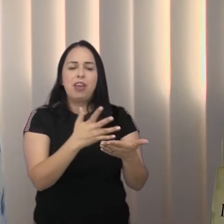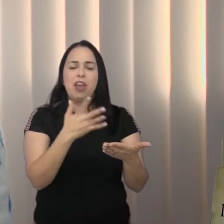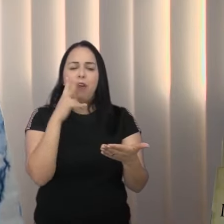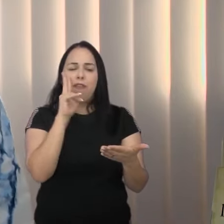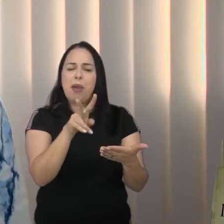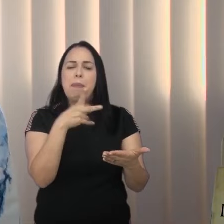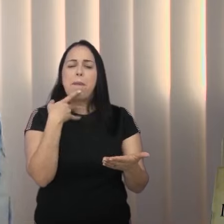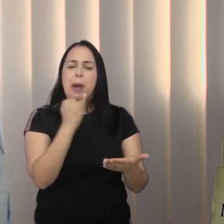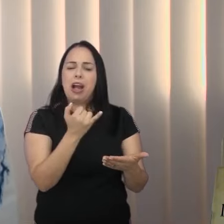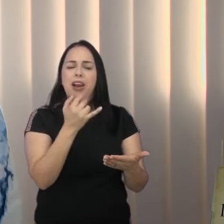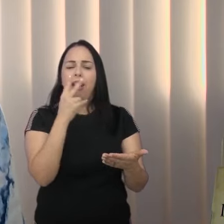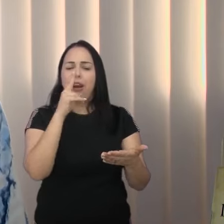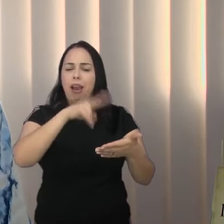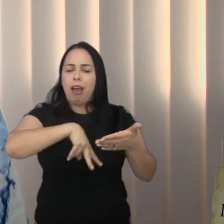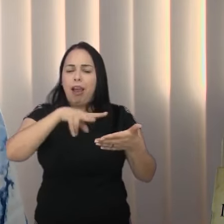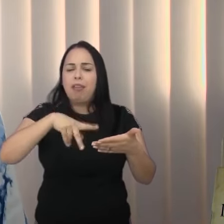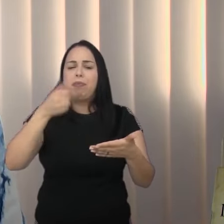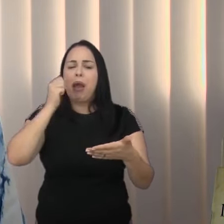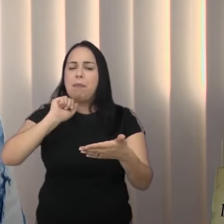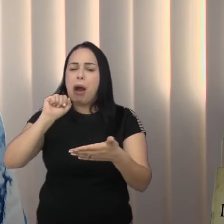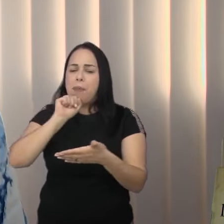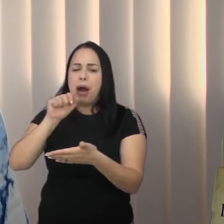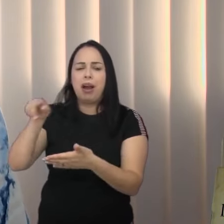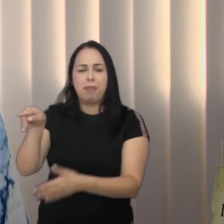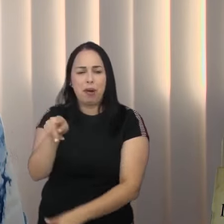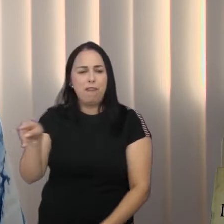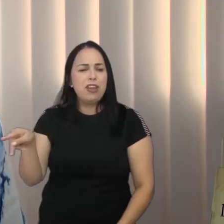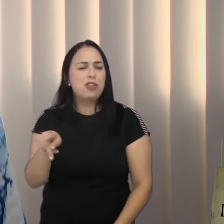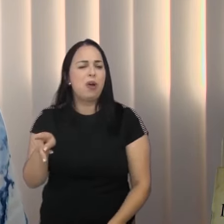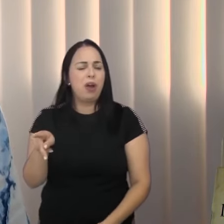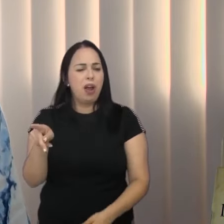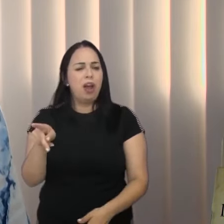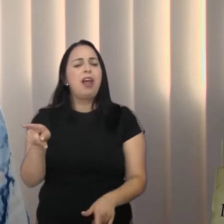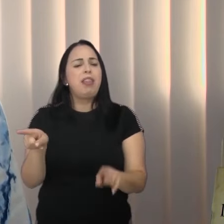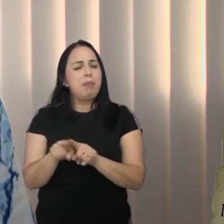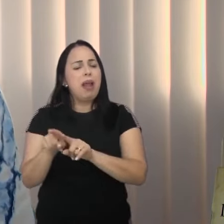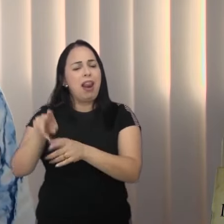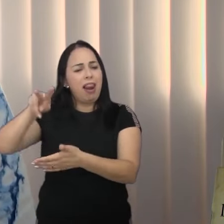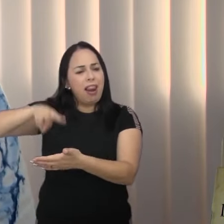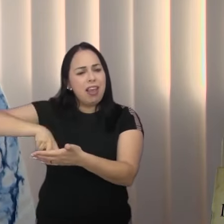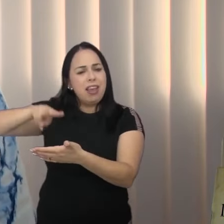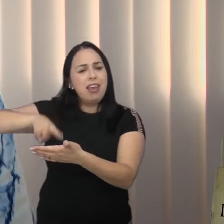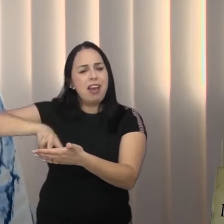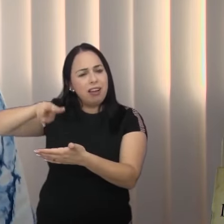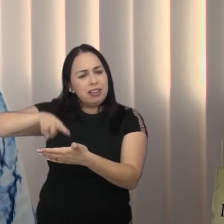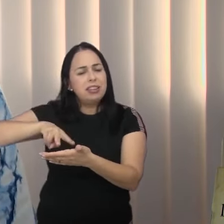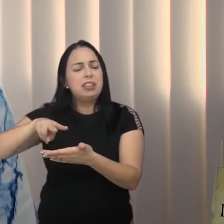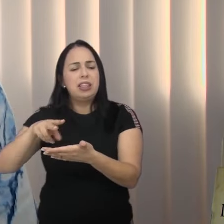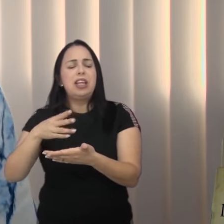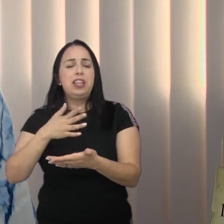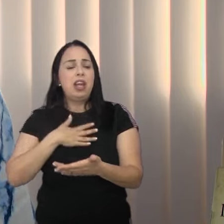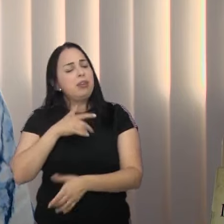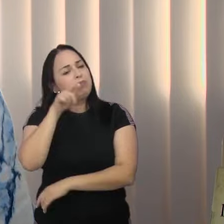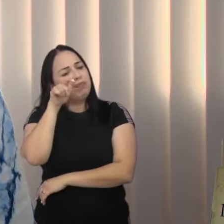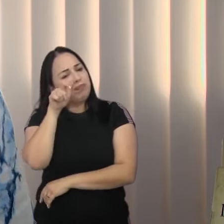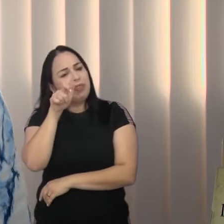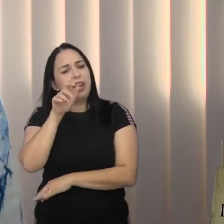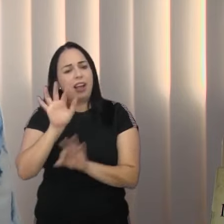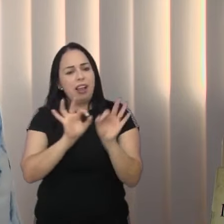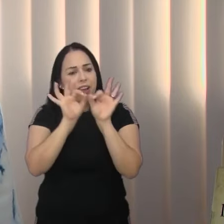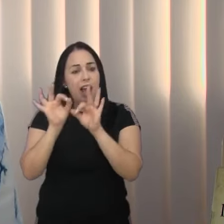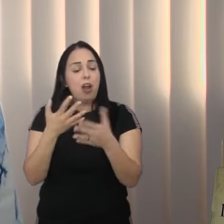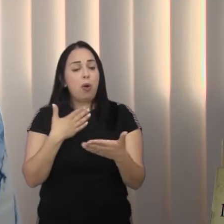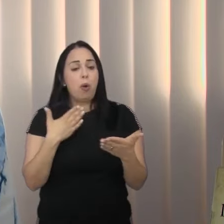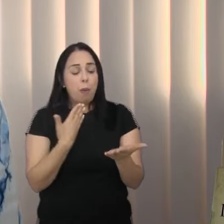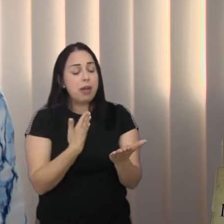sempre via meu pai ler muito, né? A minha mãe foi professora, né, da rede pública. E